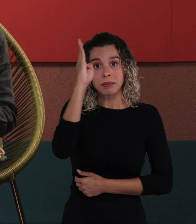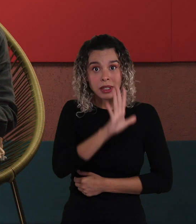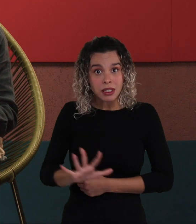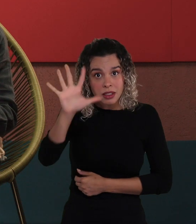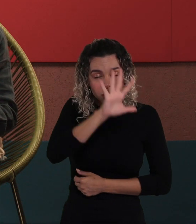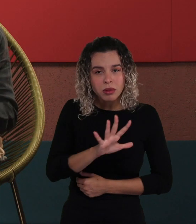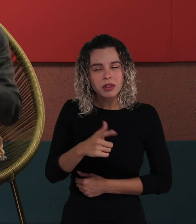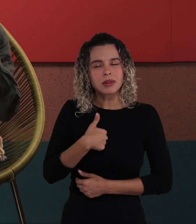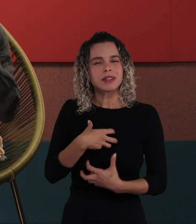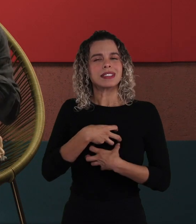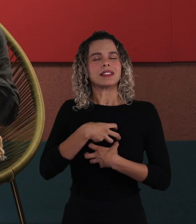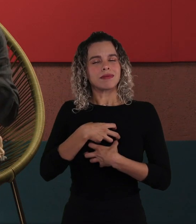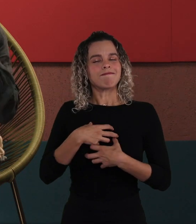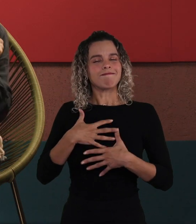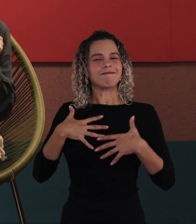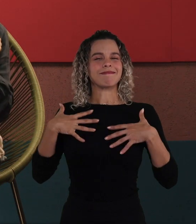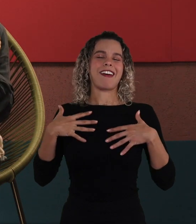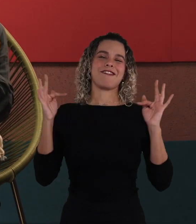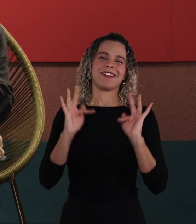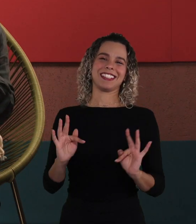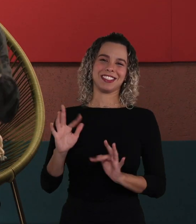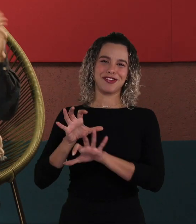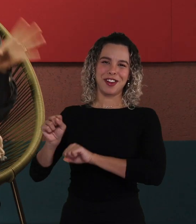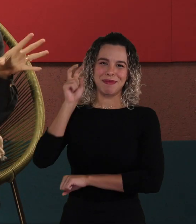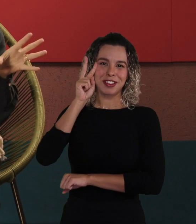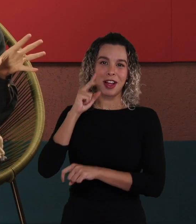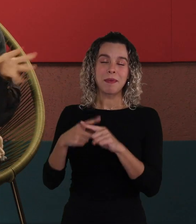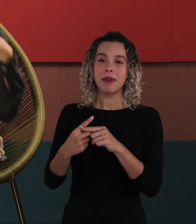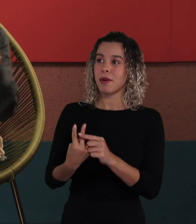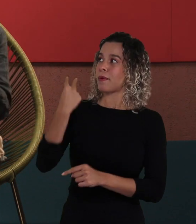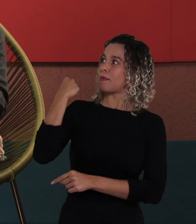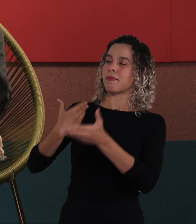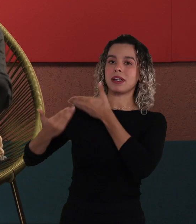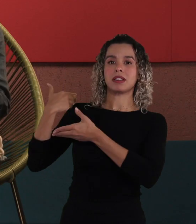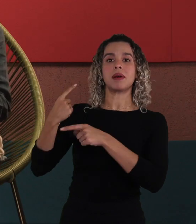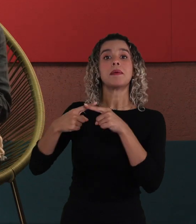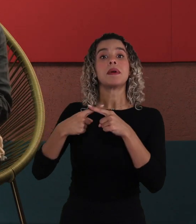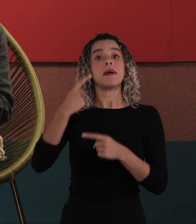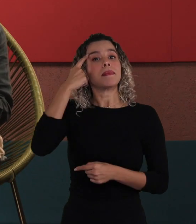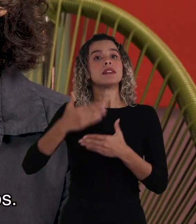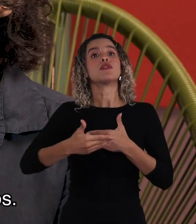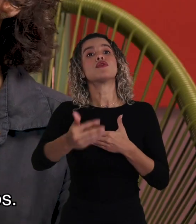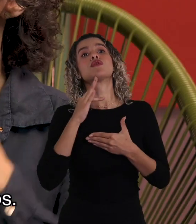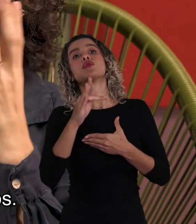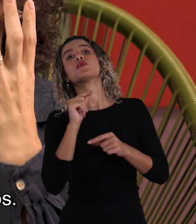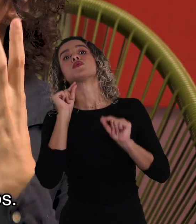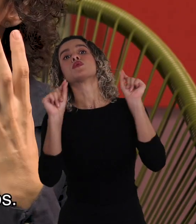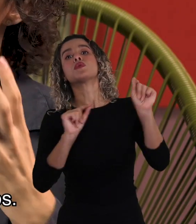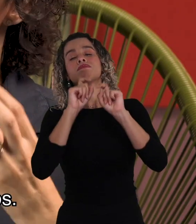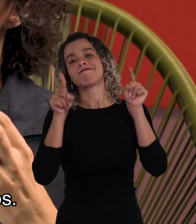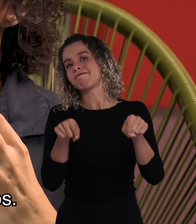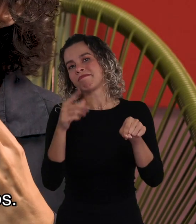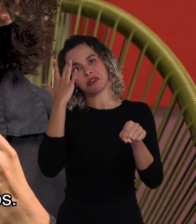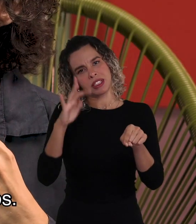Brasil, eu me sinto muito feliz porque eu sou historiadora. Então eu só olho para o passado. Eu acho muito difícil fazer prognósticos. Mas eu queria